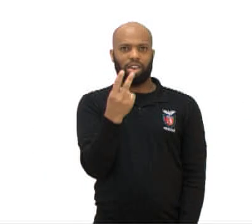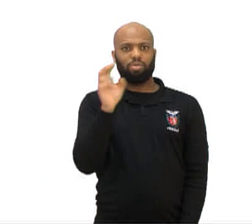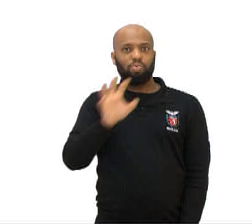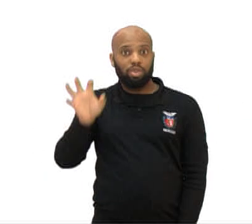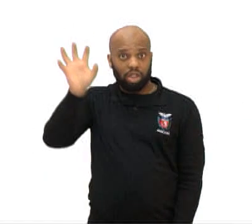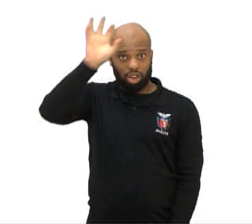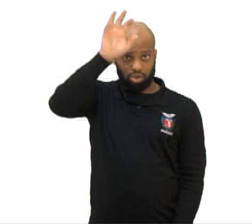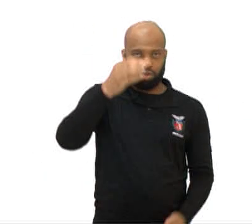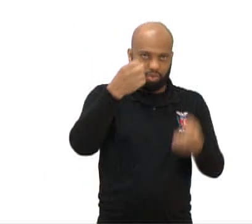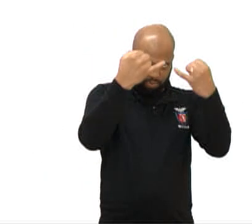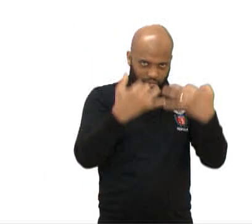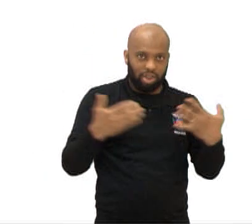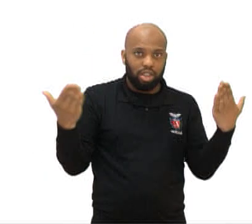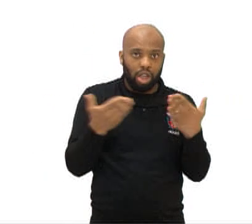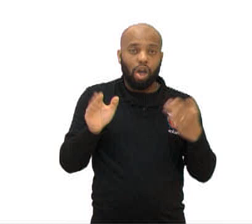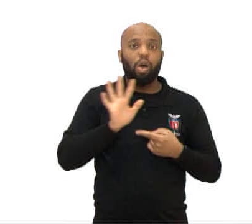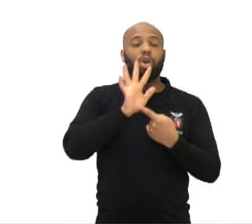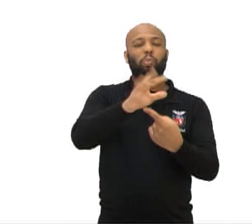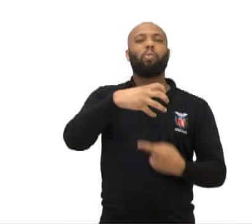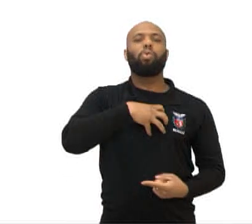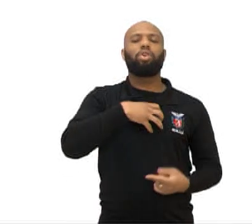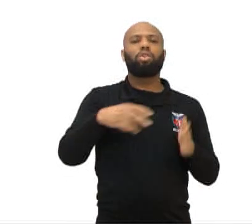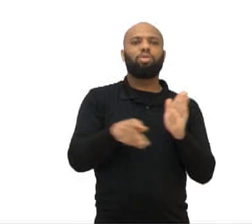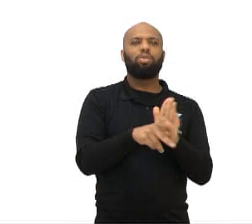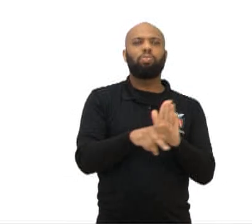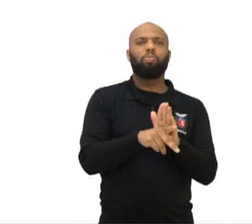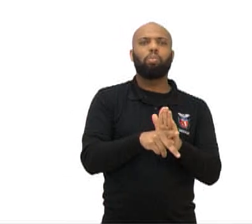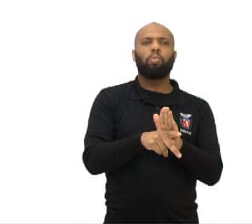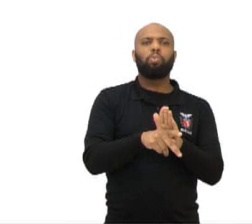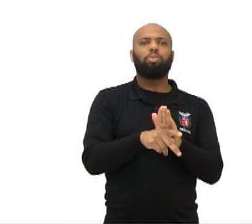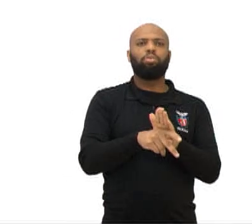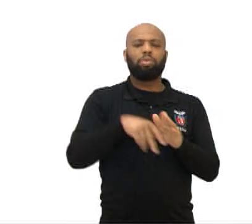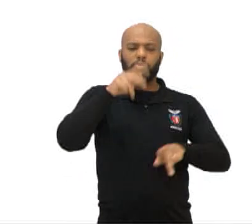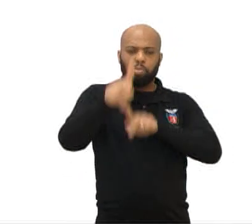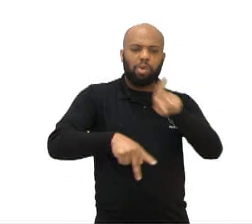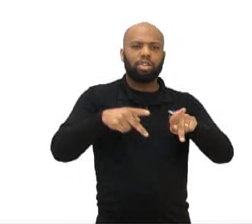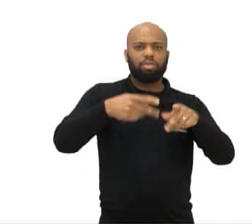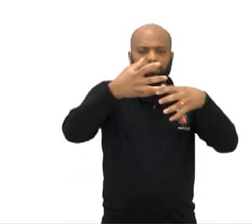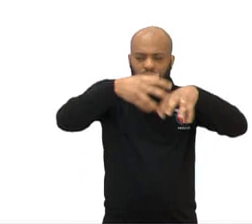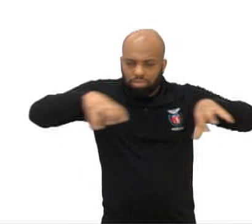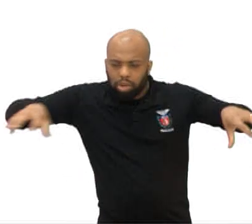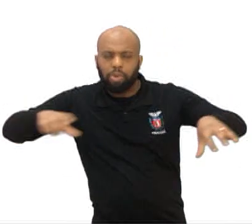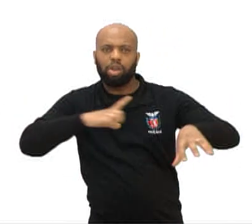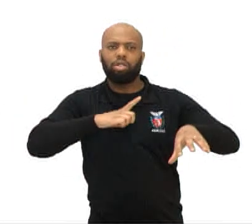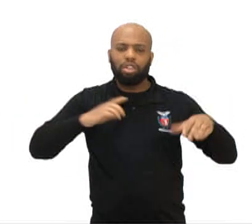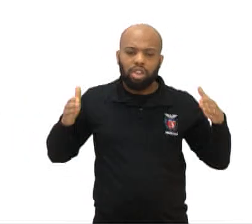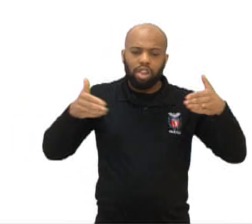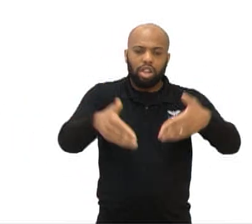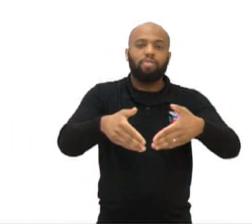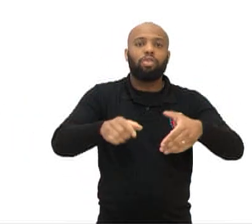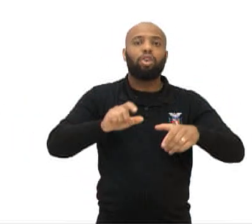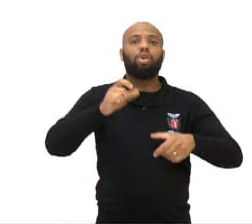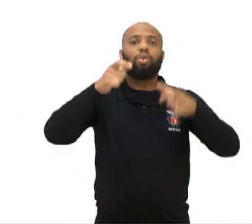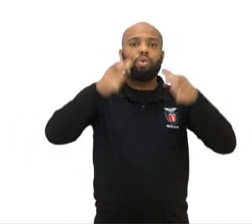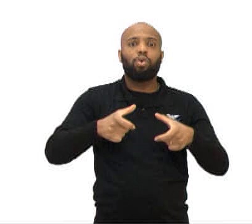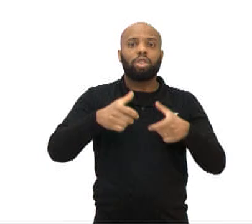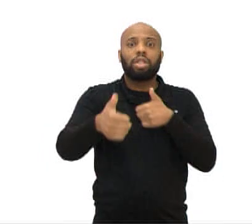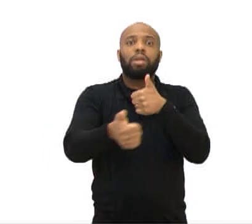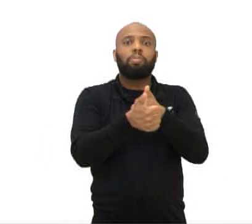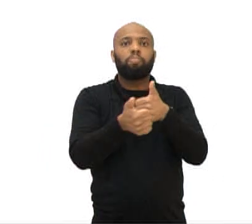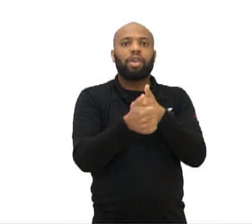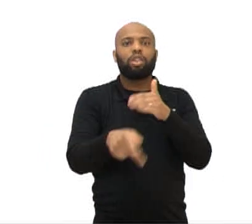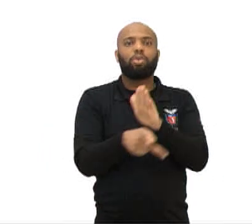regiões apresentam a população irregularmente distribuída, com concentração maior próximo